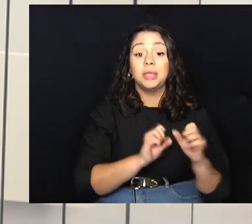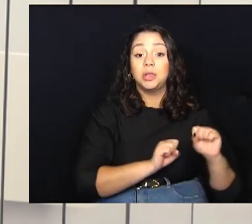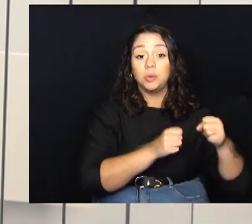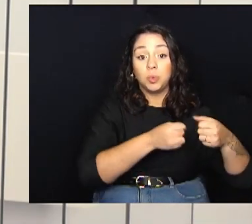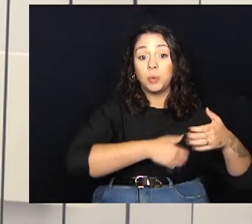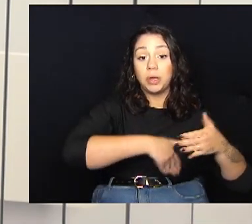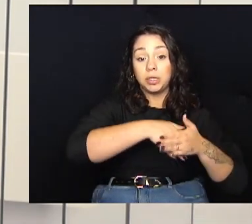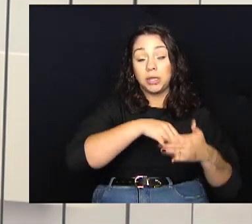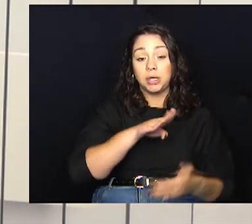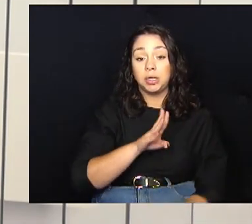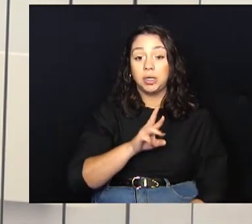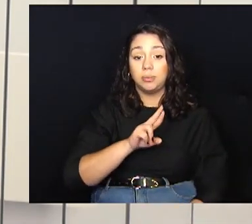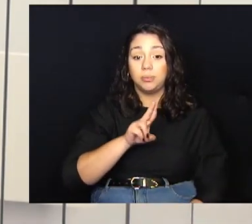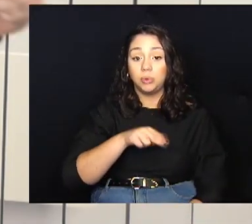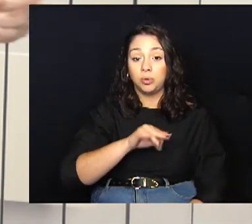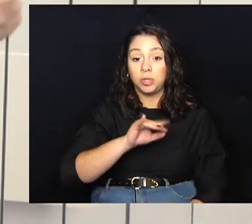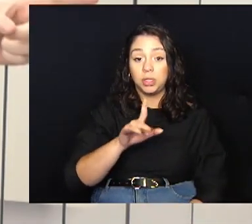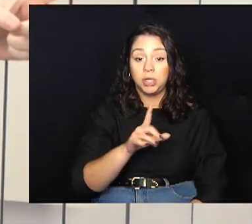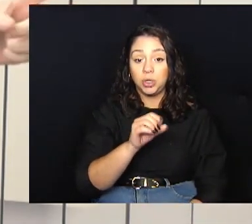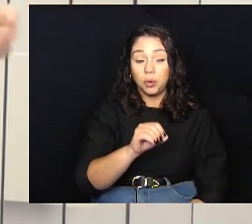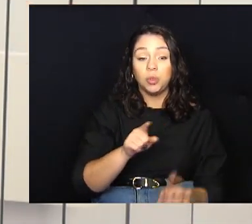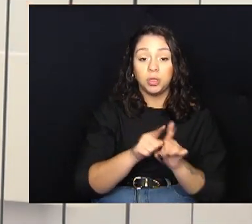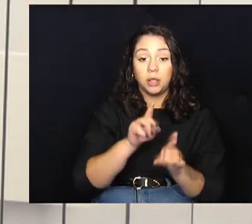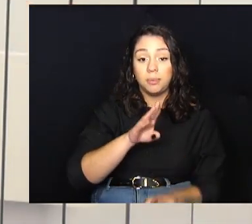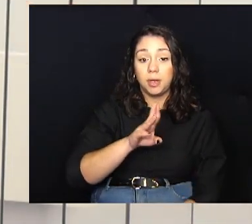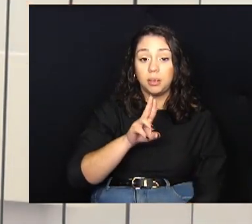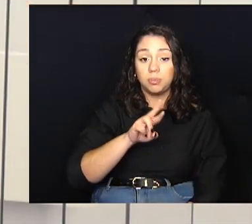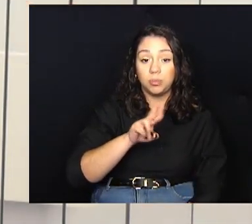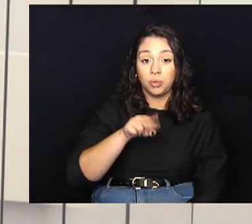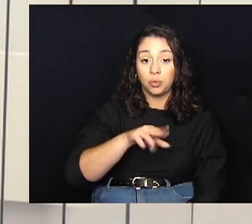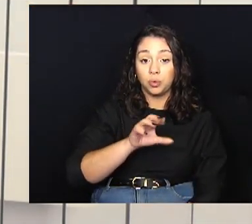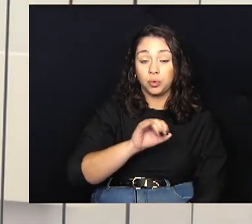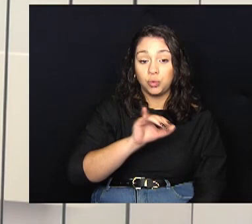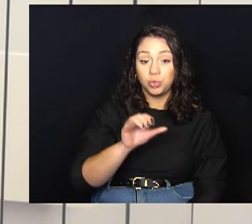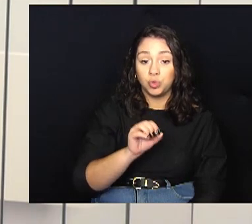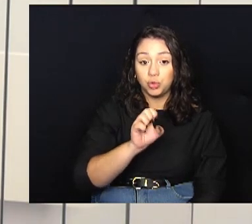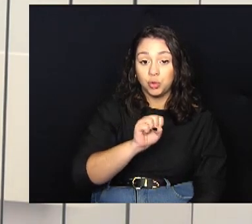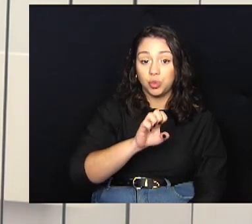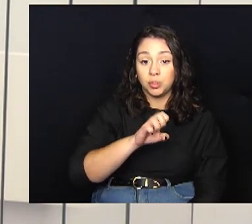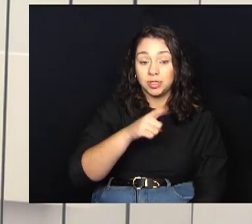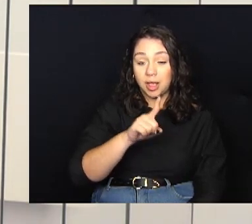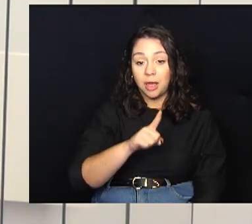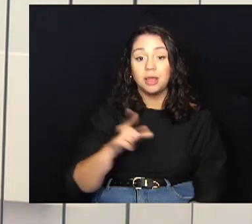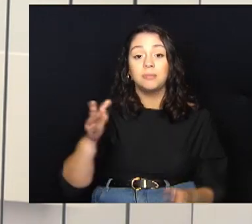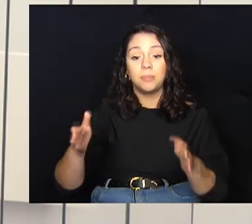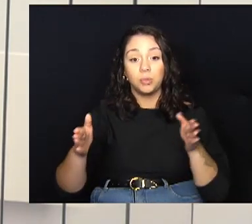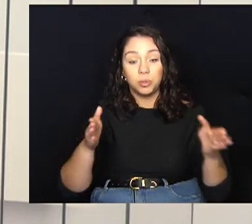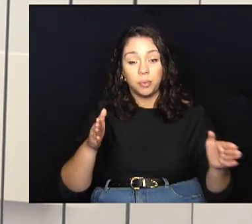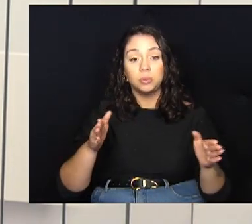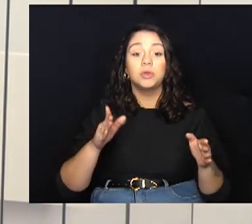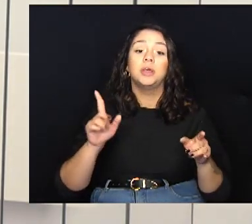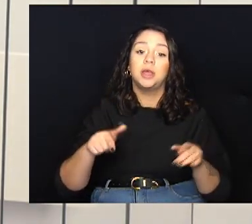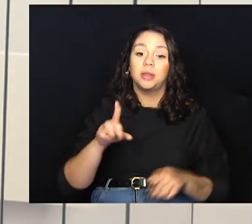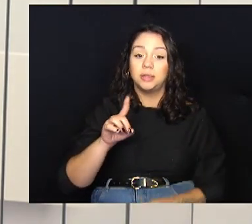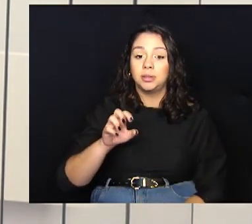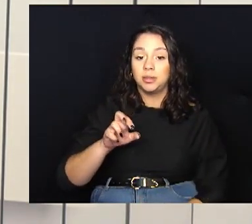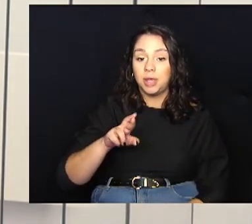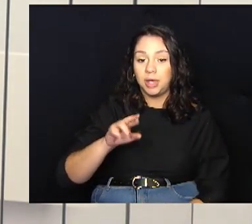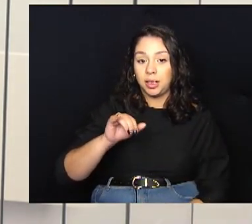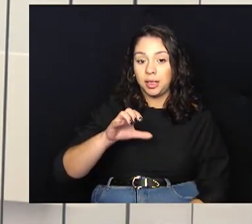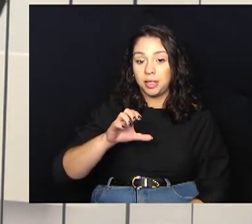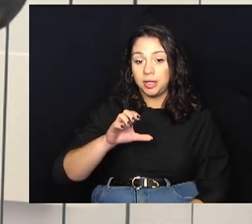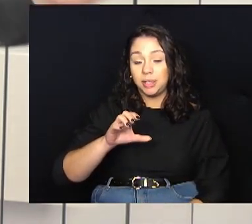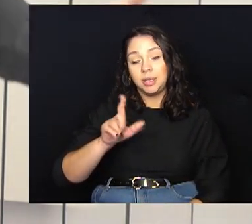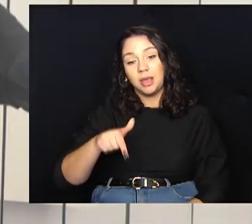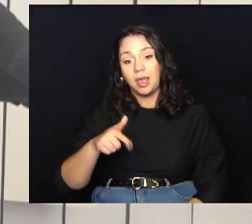Bruninho e Bruno José devem jogar pelas pontas e aí o Derek e o Bruno Mendes brigam pela outra vaga